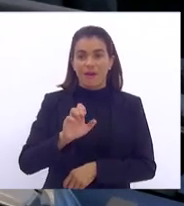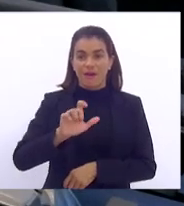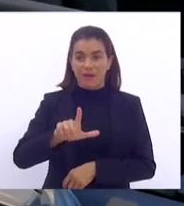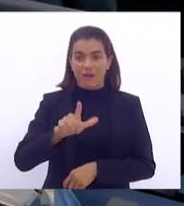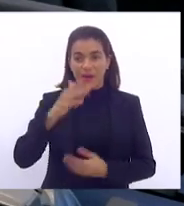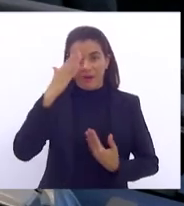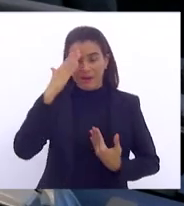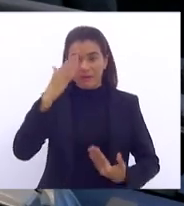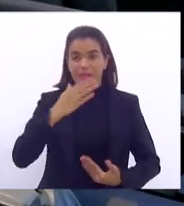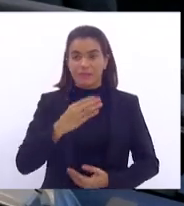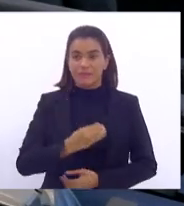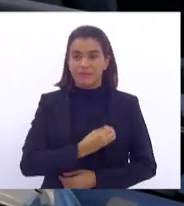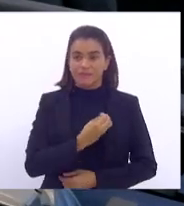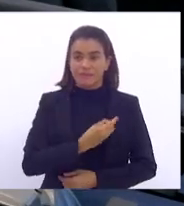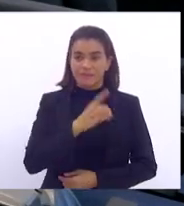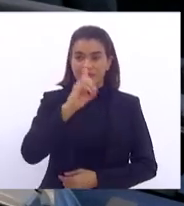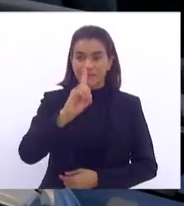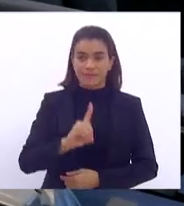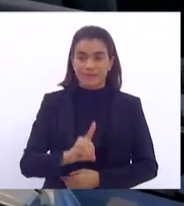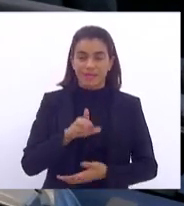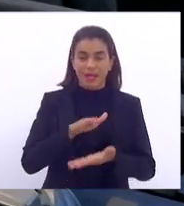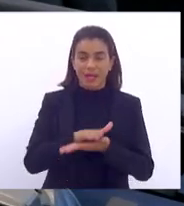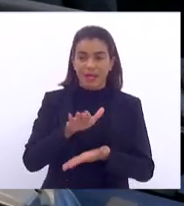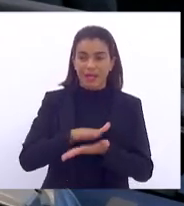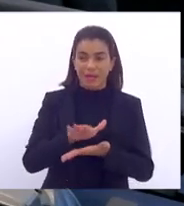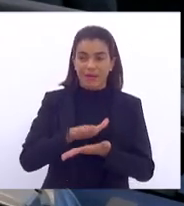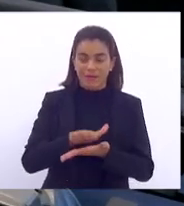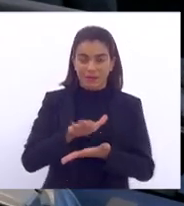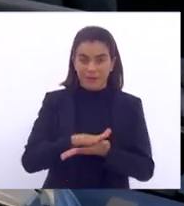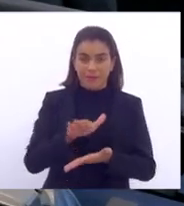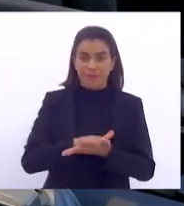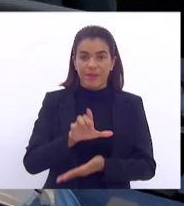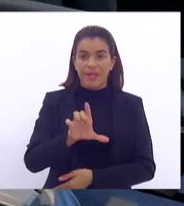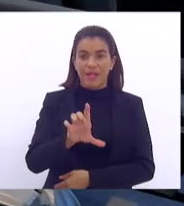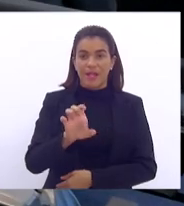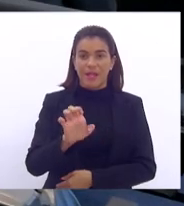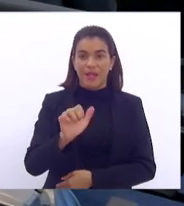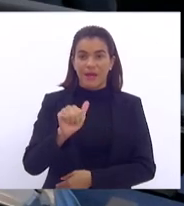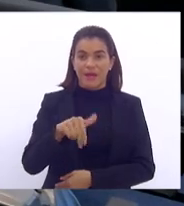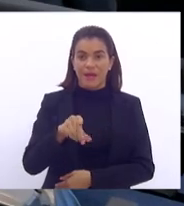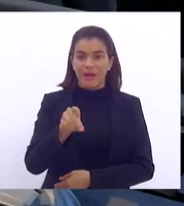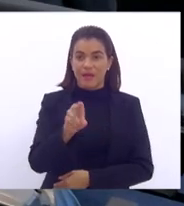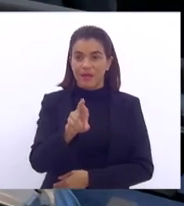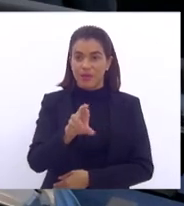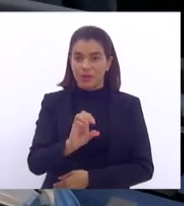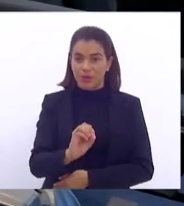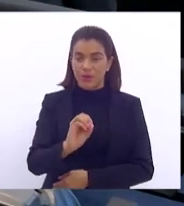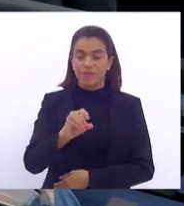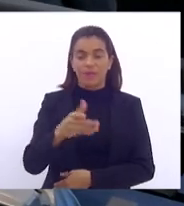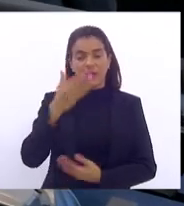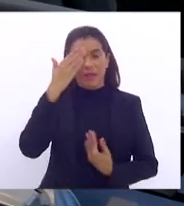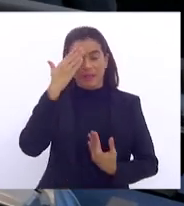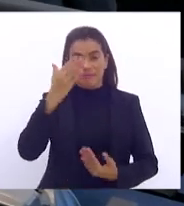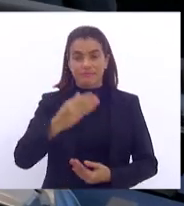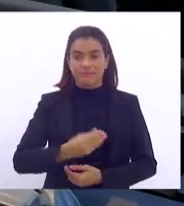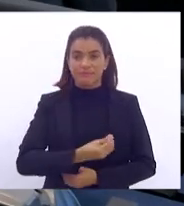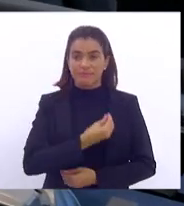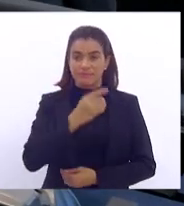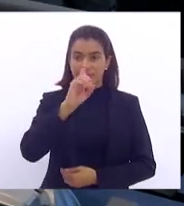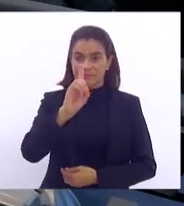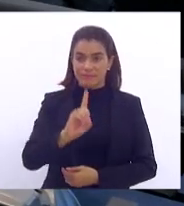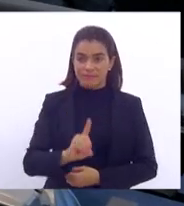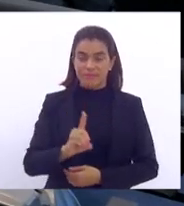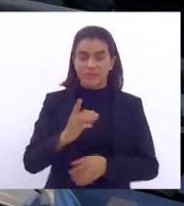presença do diretor da gráfica sen Leandro Pinho agradecer a presença do diretor